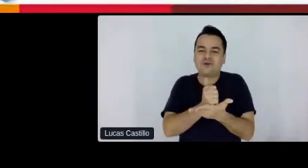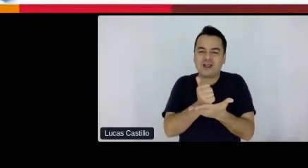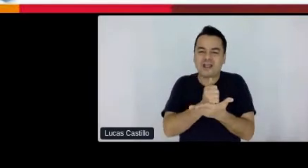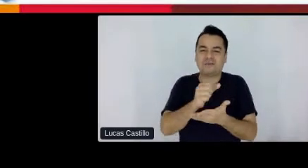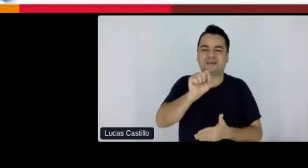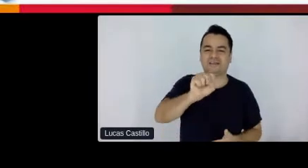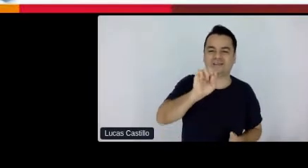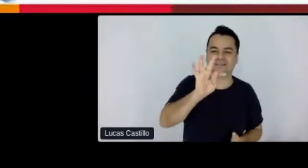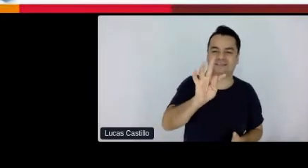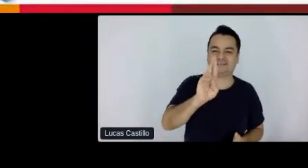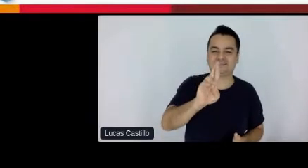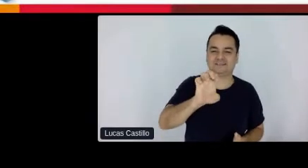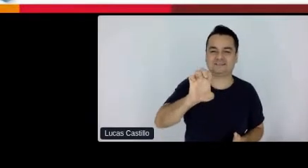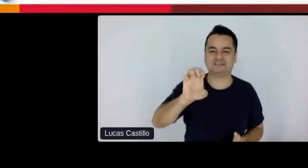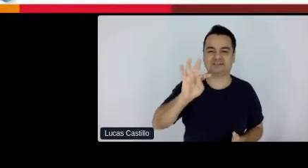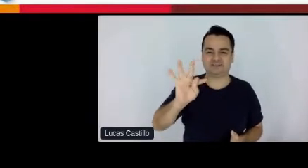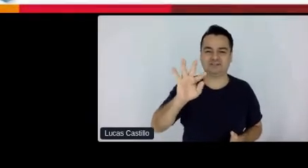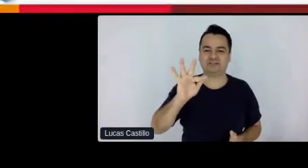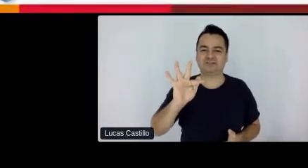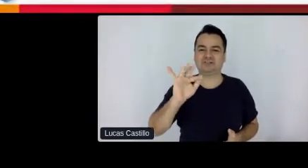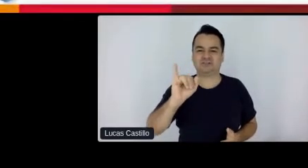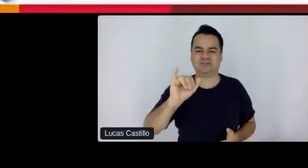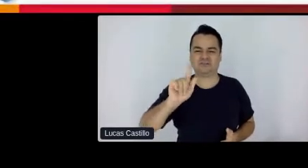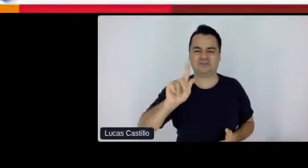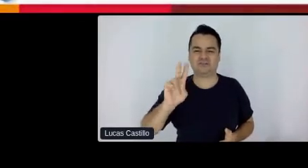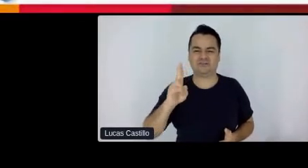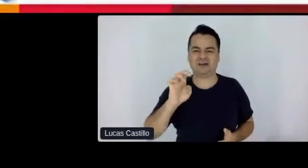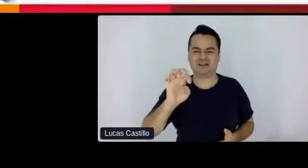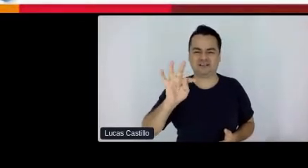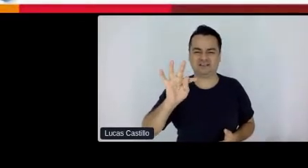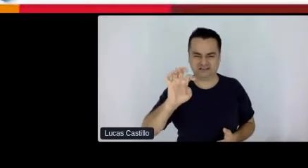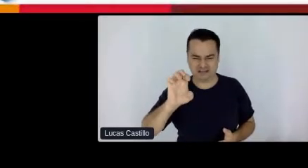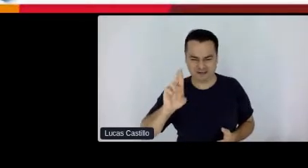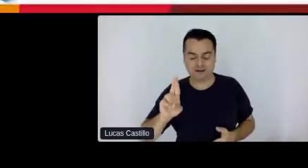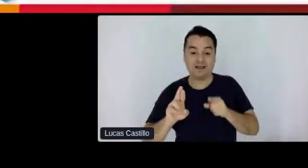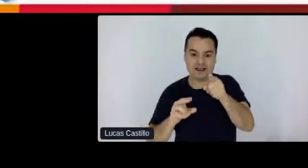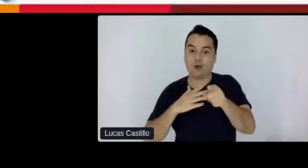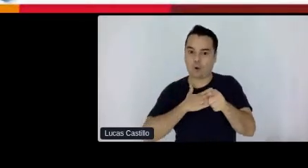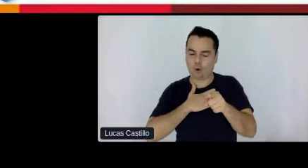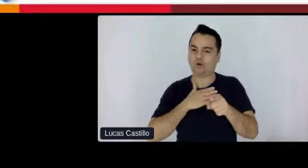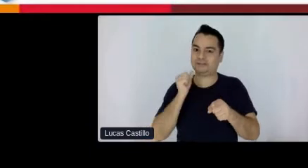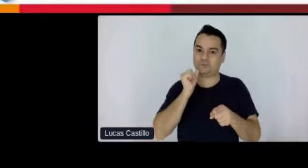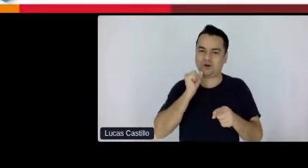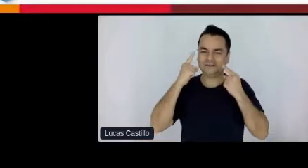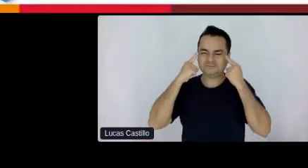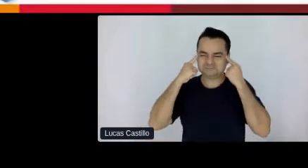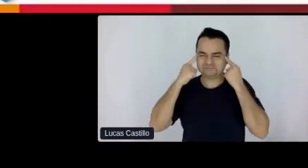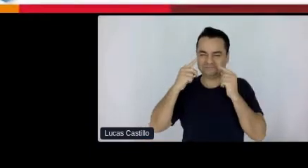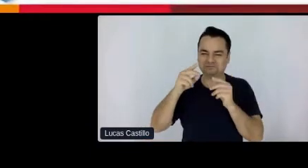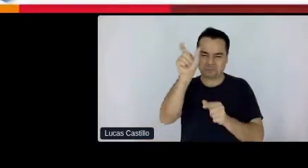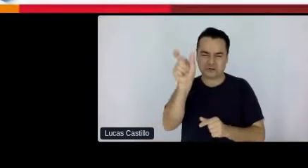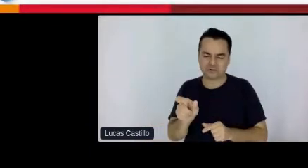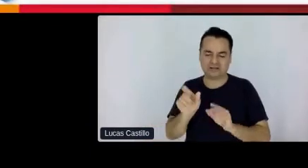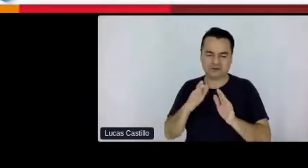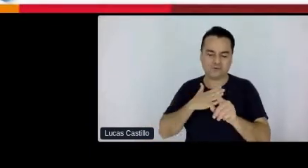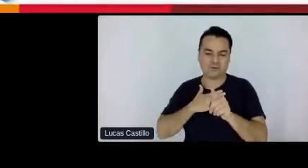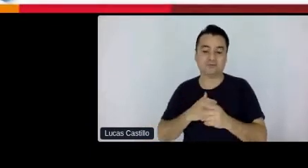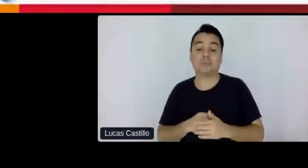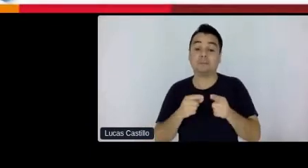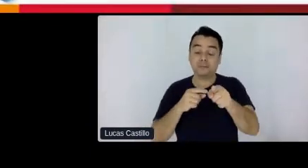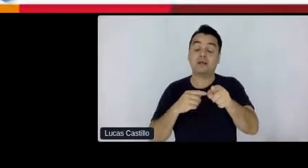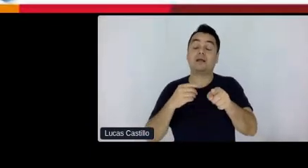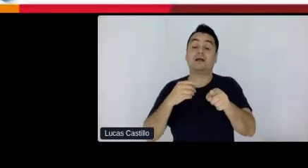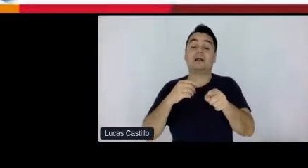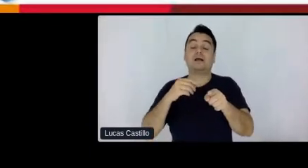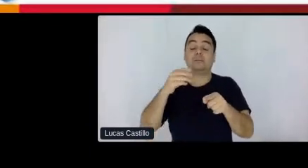cultura. Eu me apresento normalmente como uma cientista da computação que sonhava em ser professora e hoje se especializa em